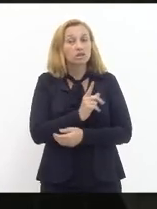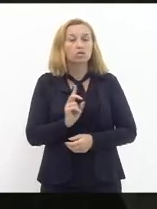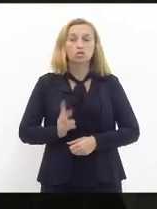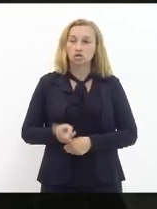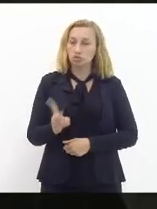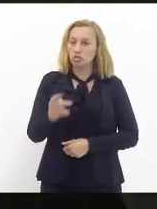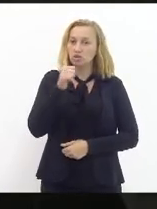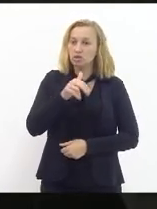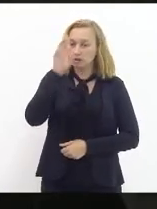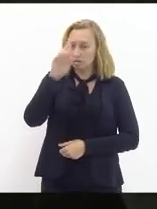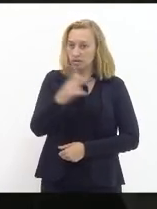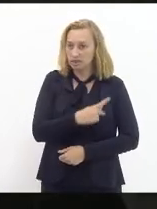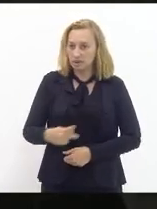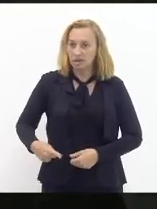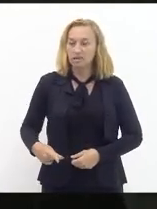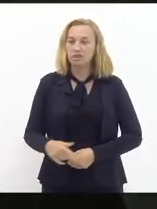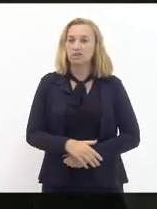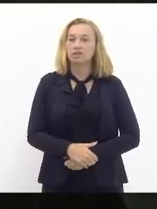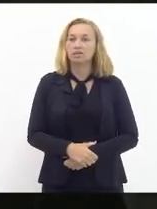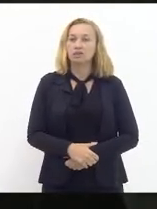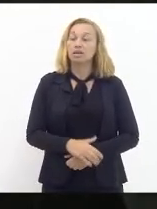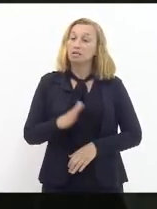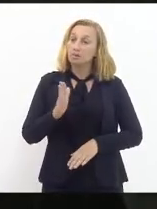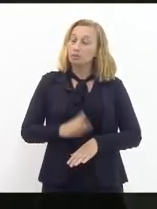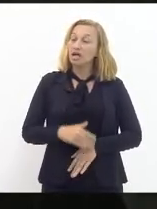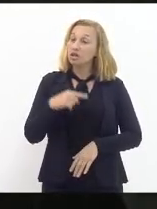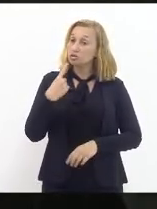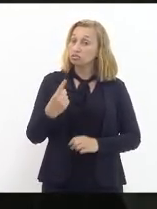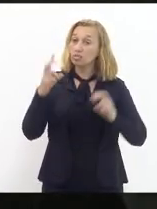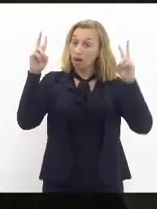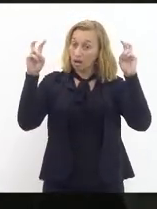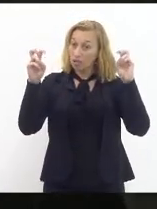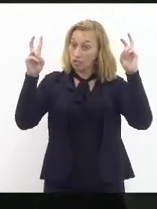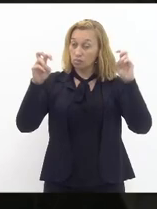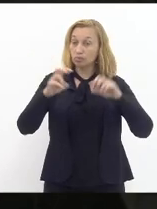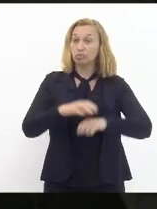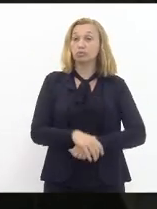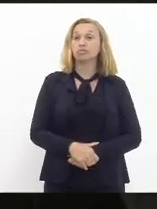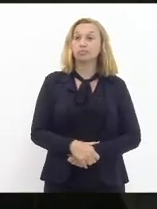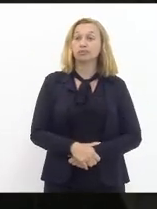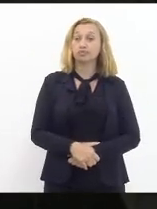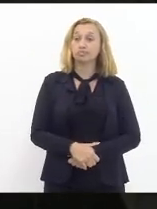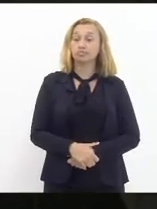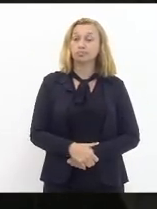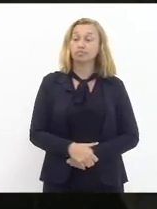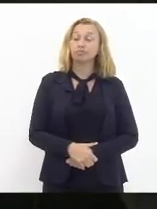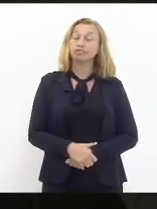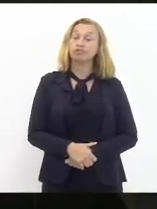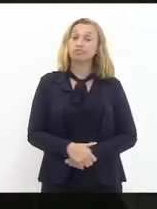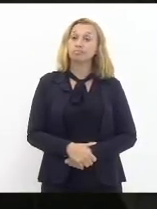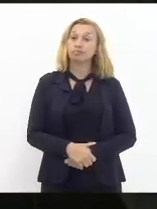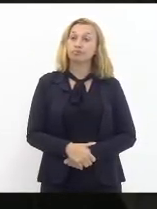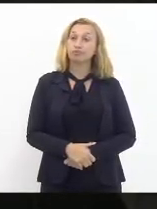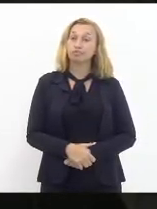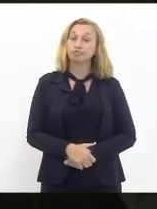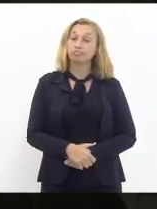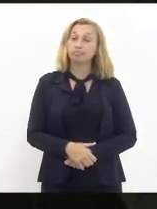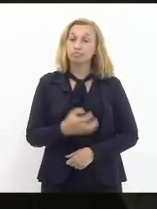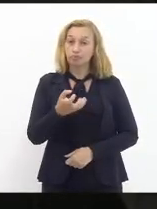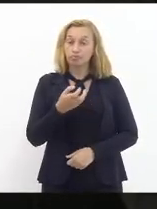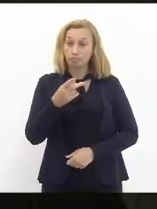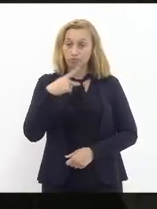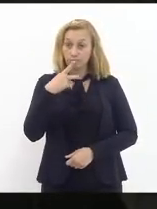Continuando, senhora presidente, tem mais uma questão que eu queria aqui